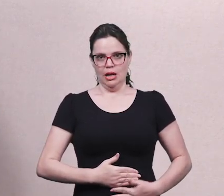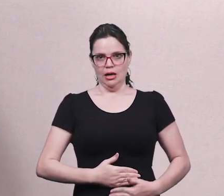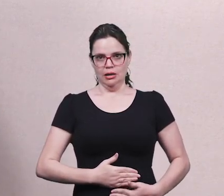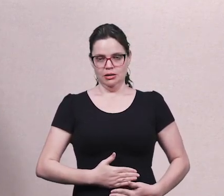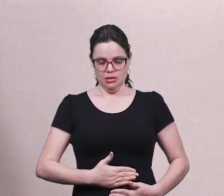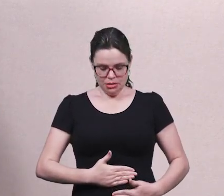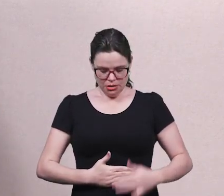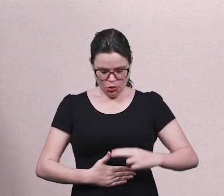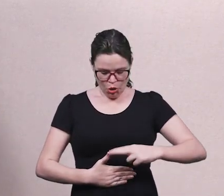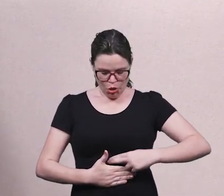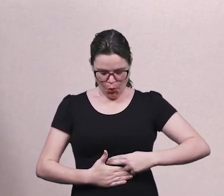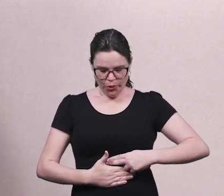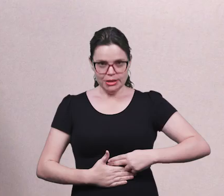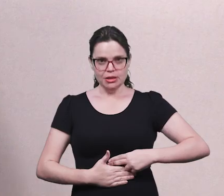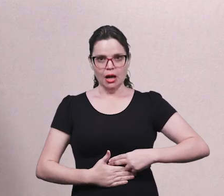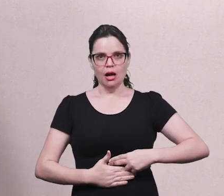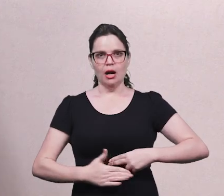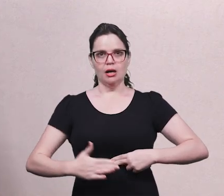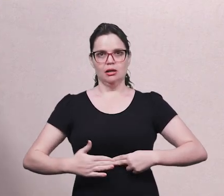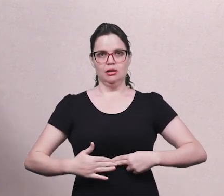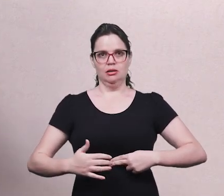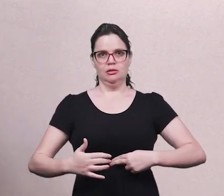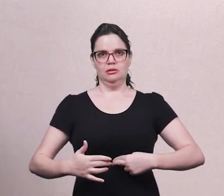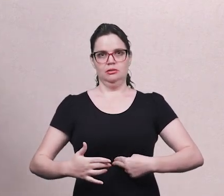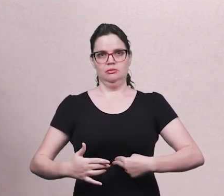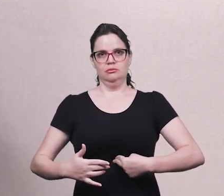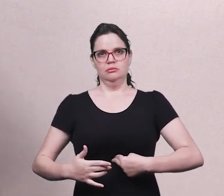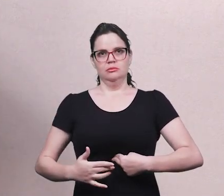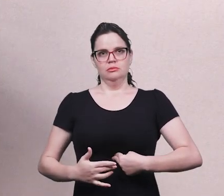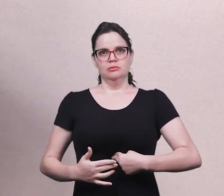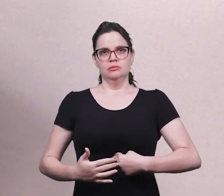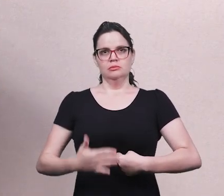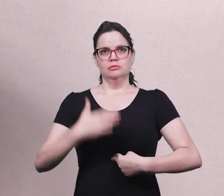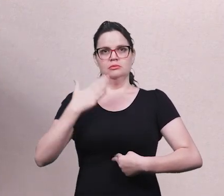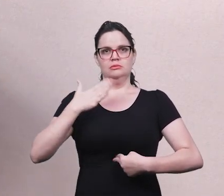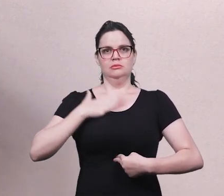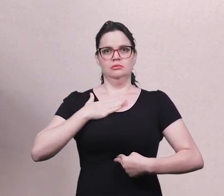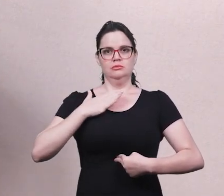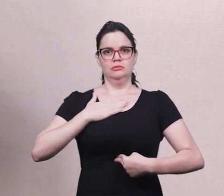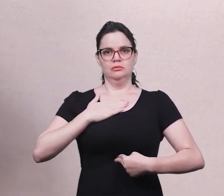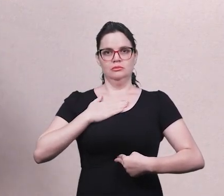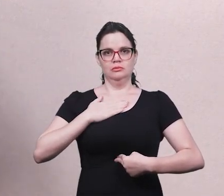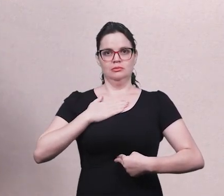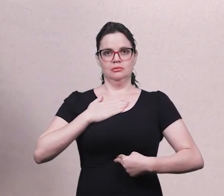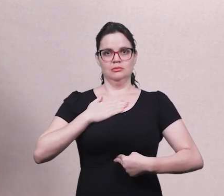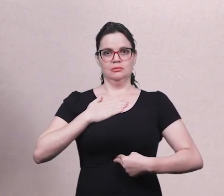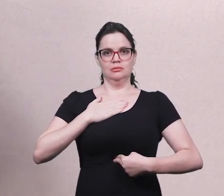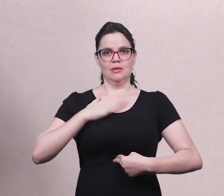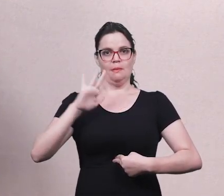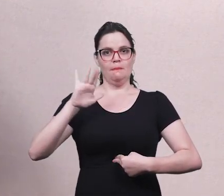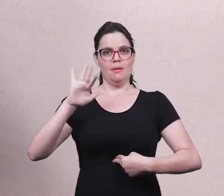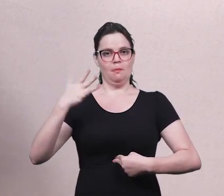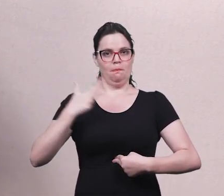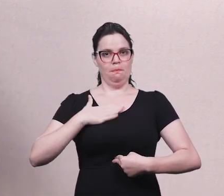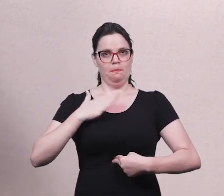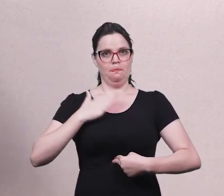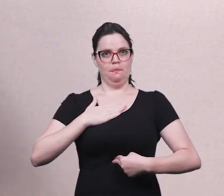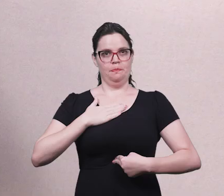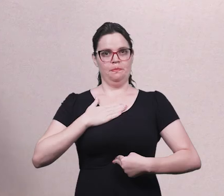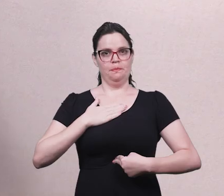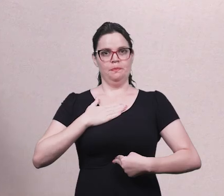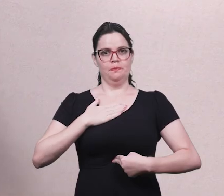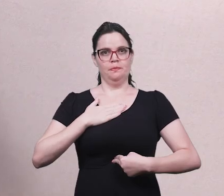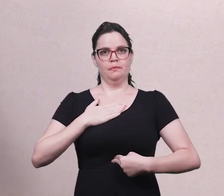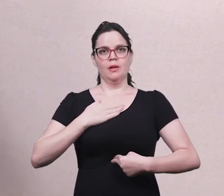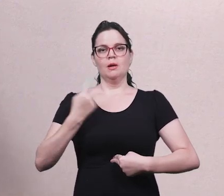coloca mais 2. Aí você vai colocar essa mão aqui no peito. Por quê? Porque